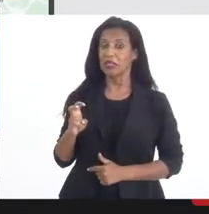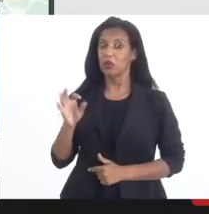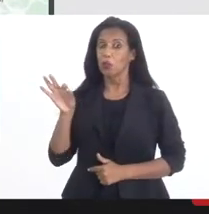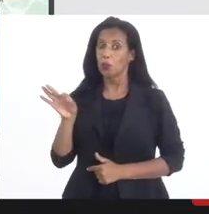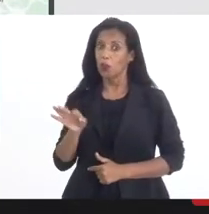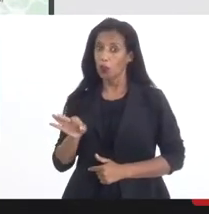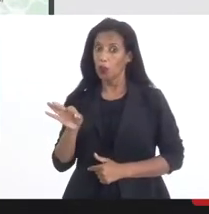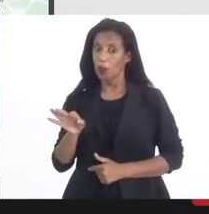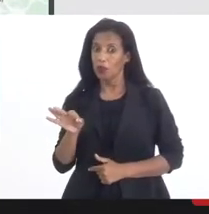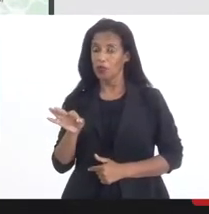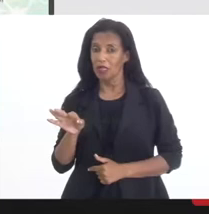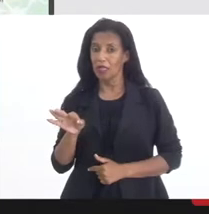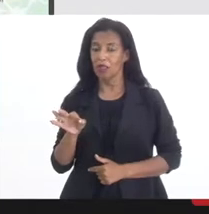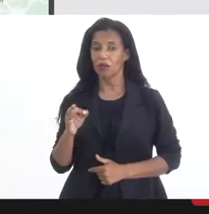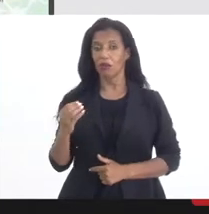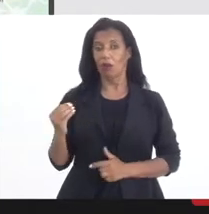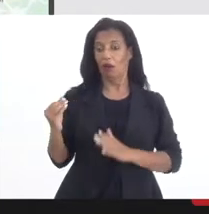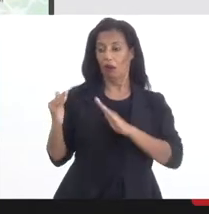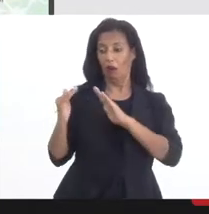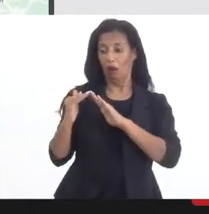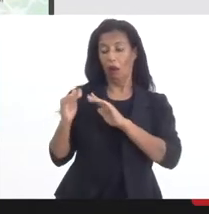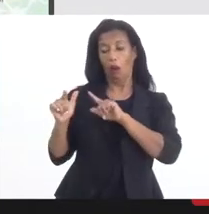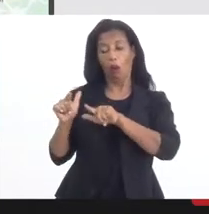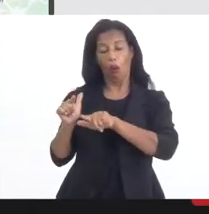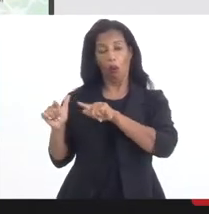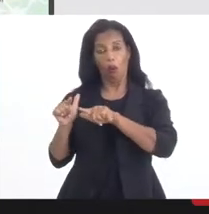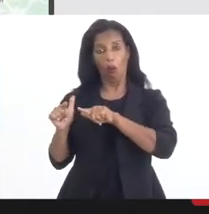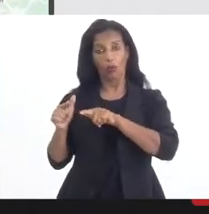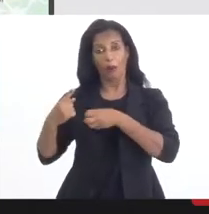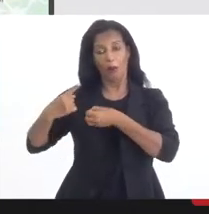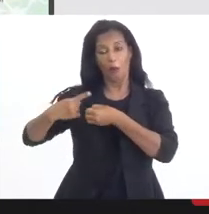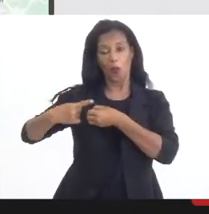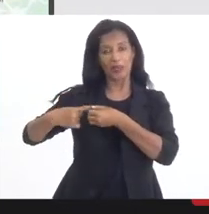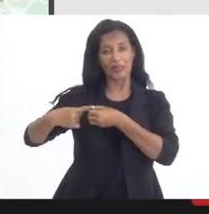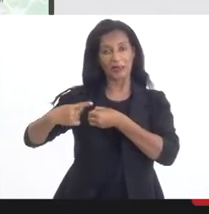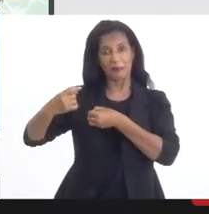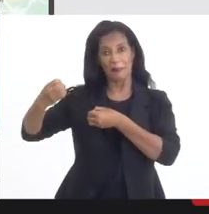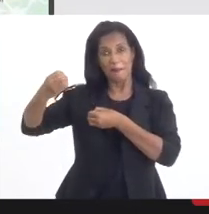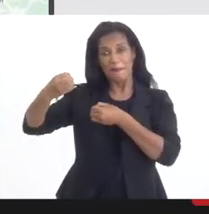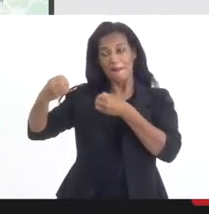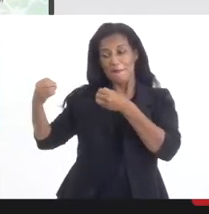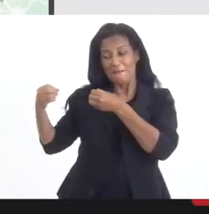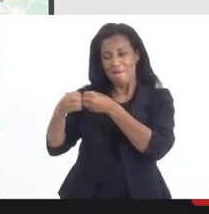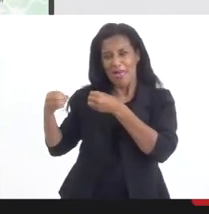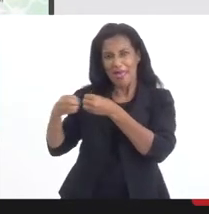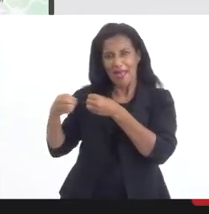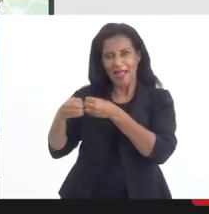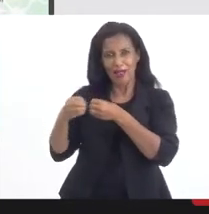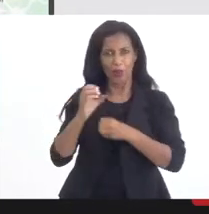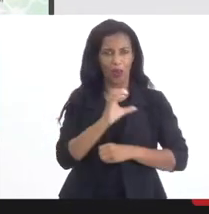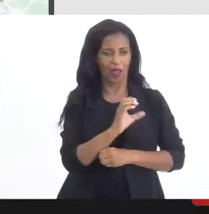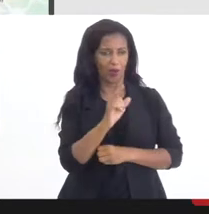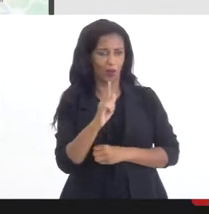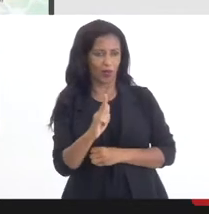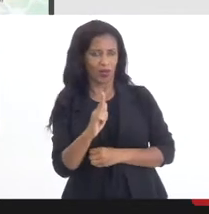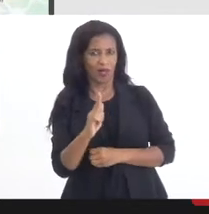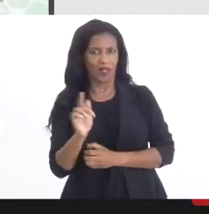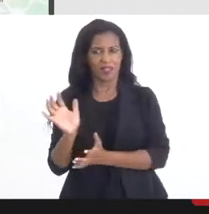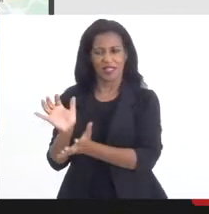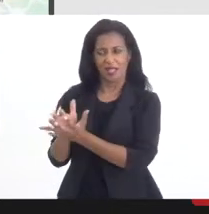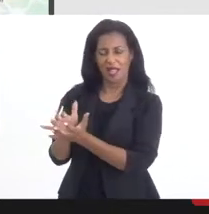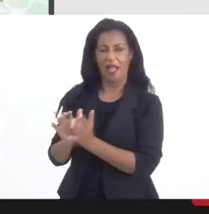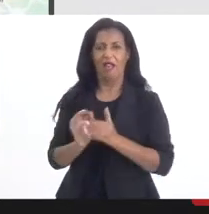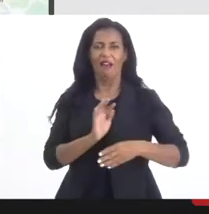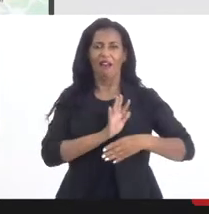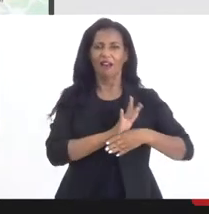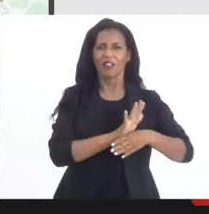25% são moradores ou trabalham nos municípios vizinhos a Campo Grande e Santa Cruz, Caxias,